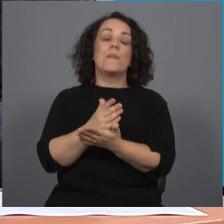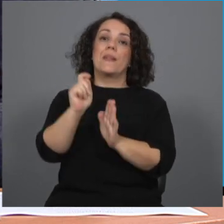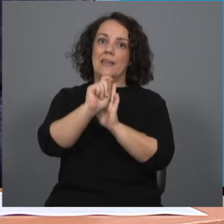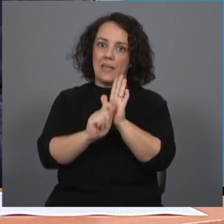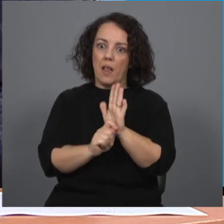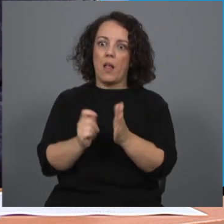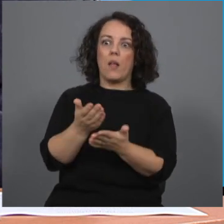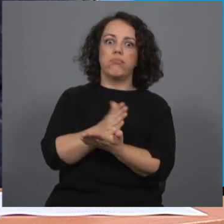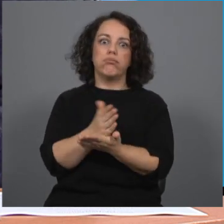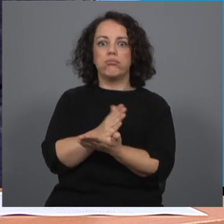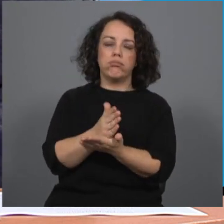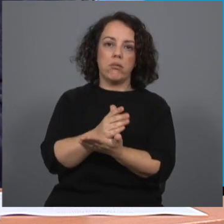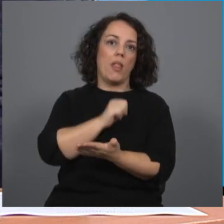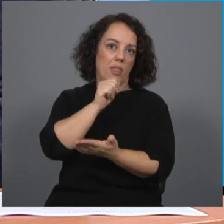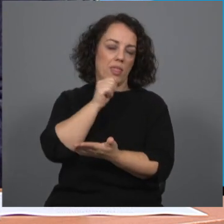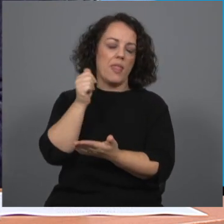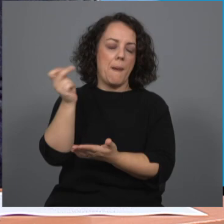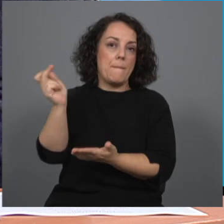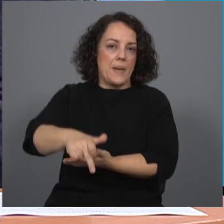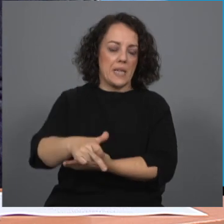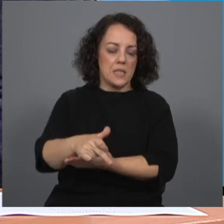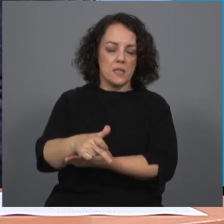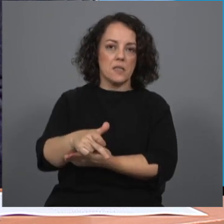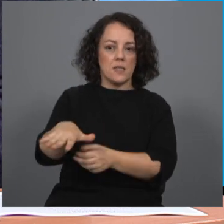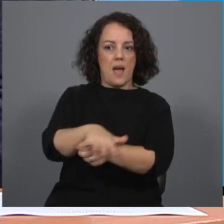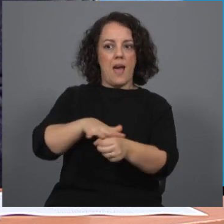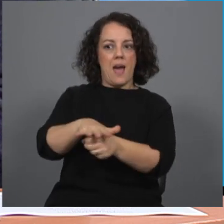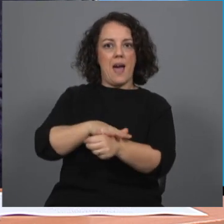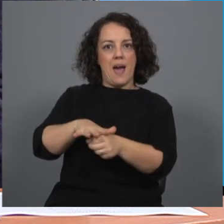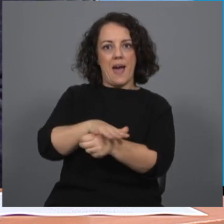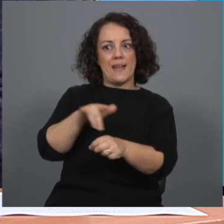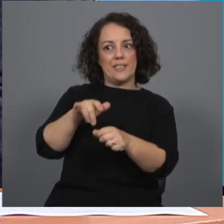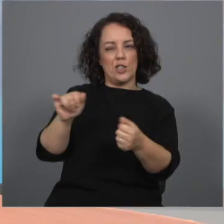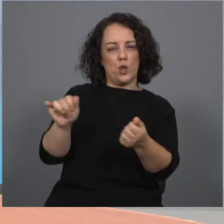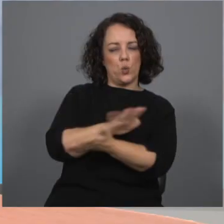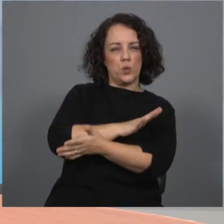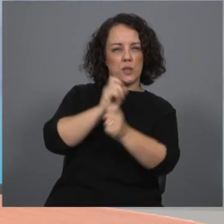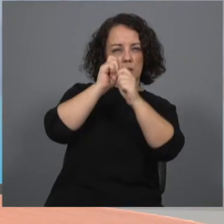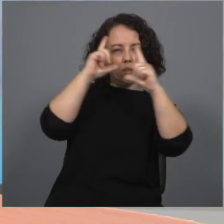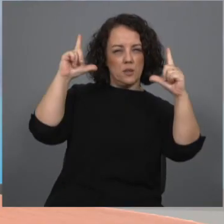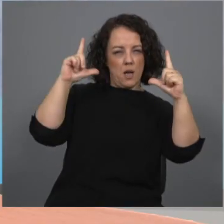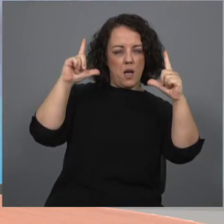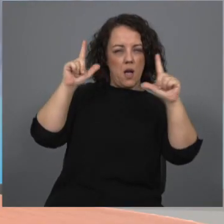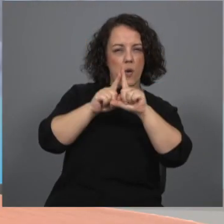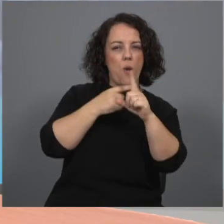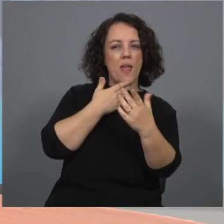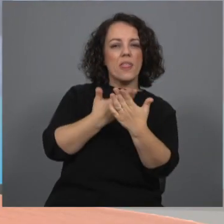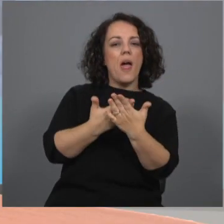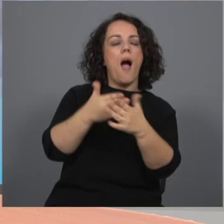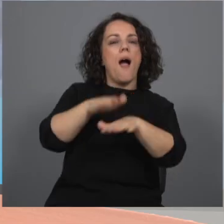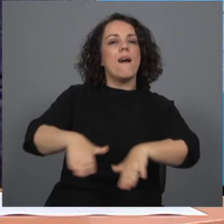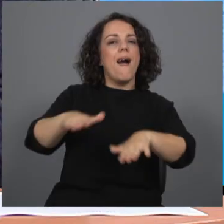expressão extraordinária, que aparece muitas vezes neste tipo de notícias que não servem a